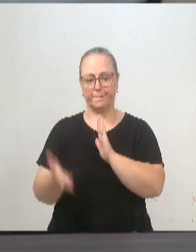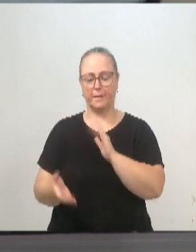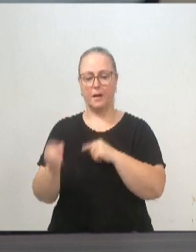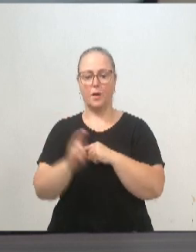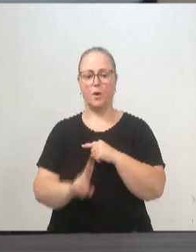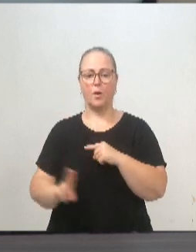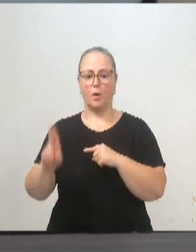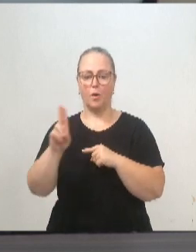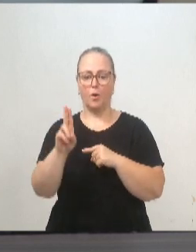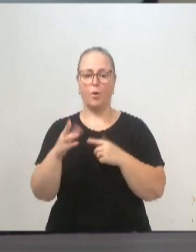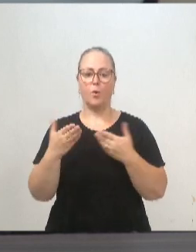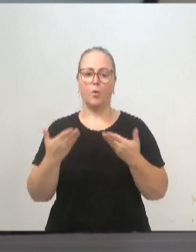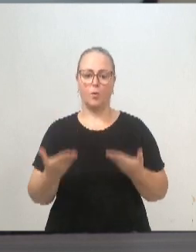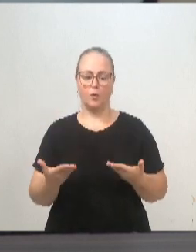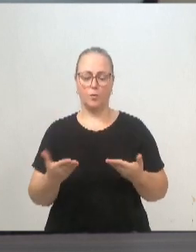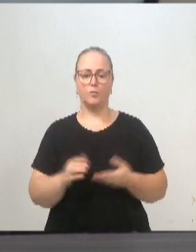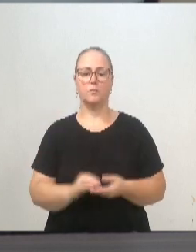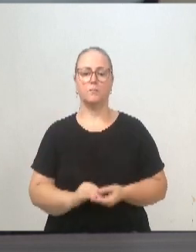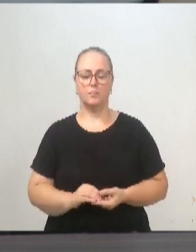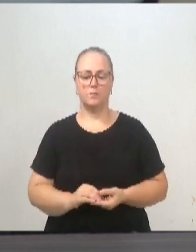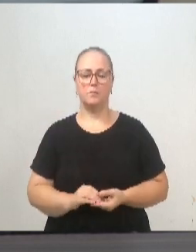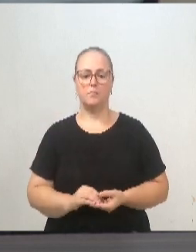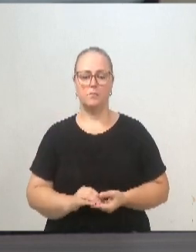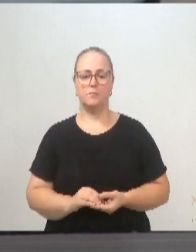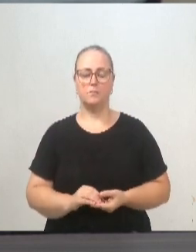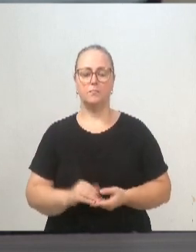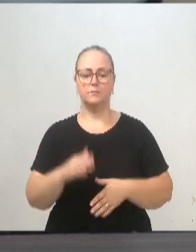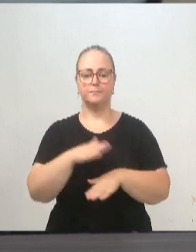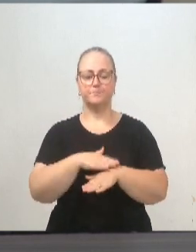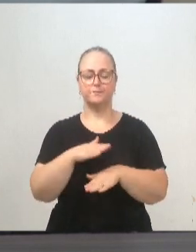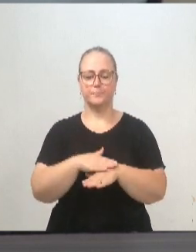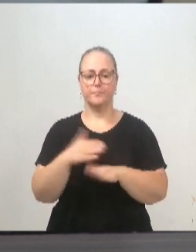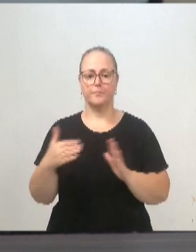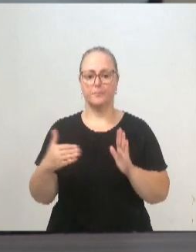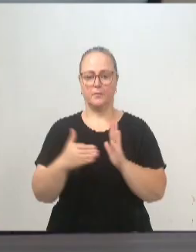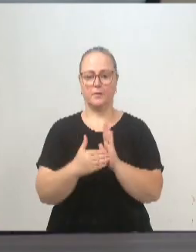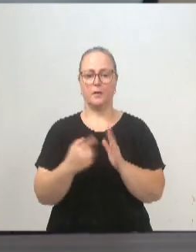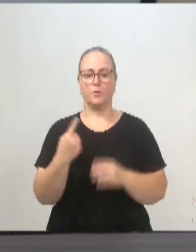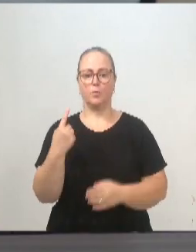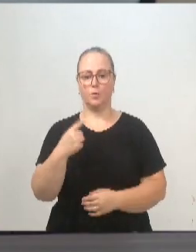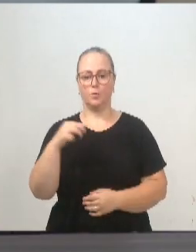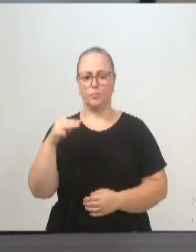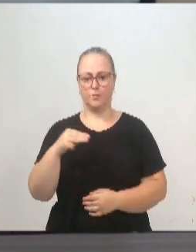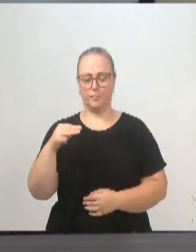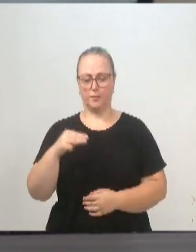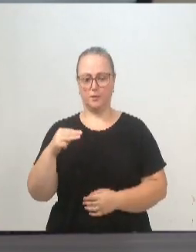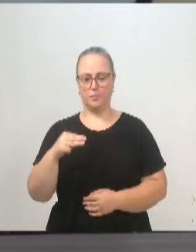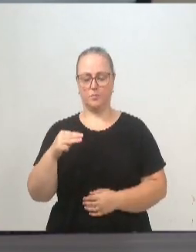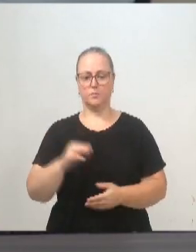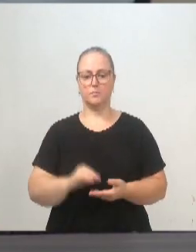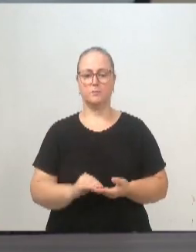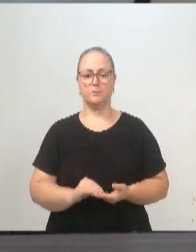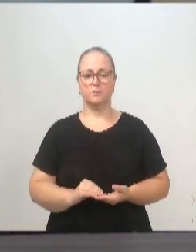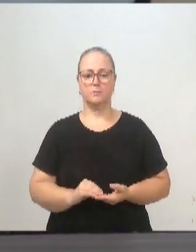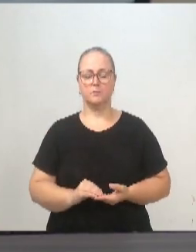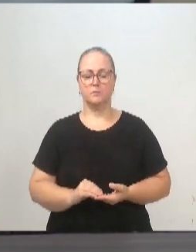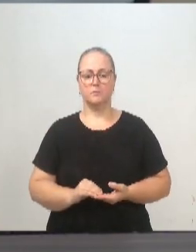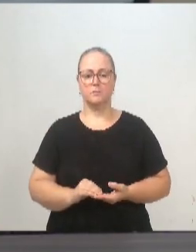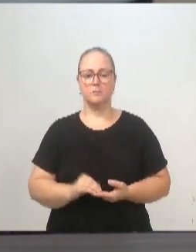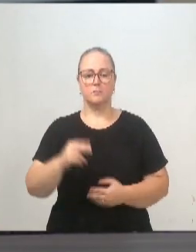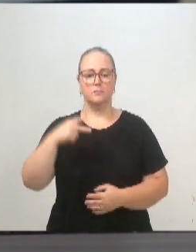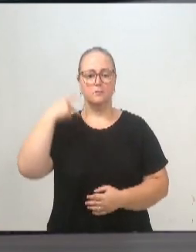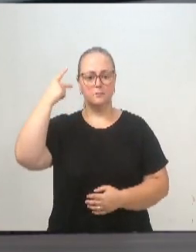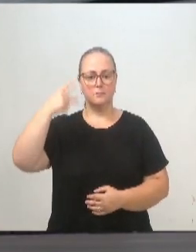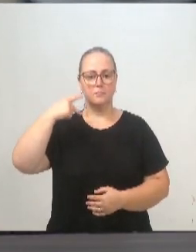secretário de Gestão Governamental pelo tempo de até 1 minuto. Primeiro, o vereador pode utilizar